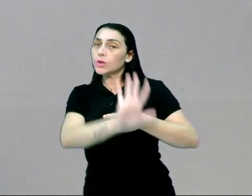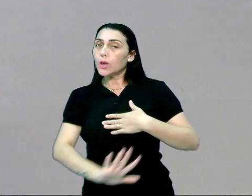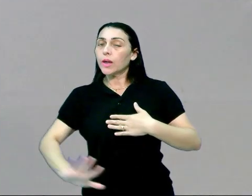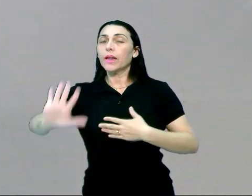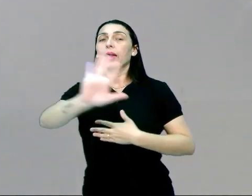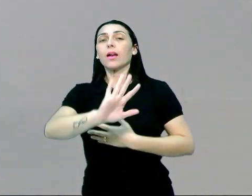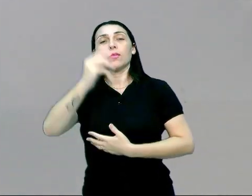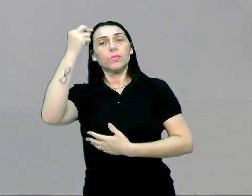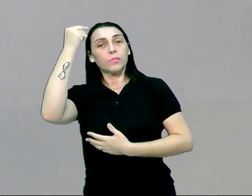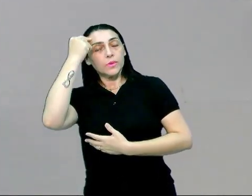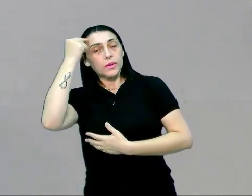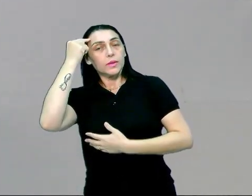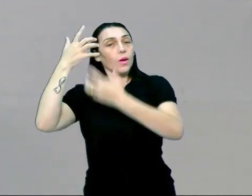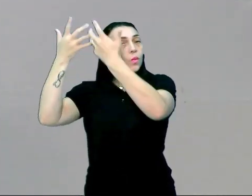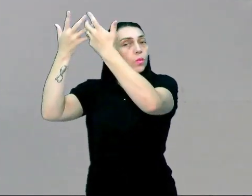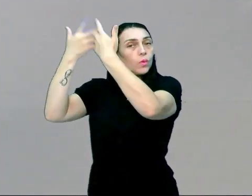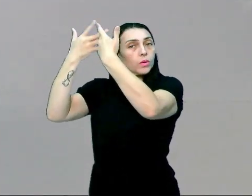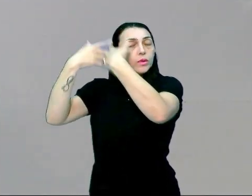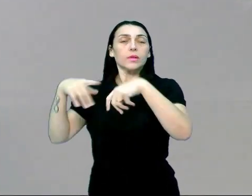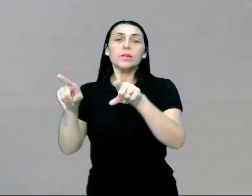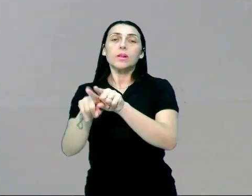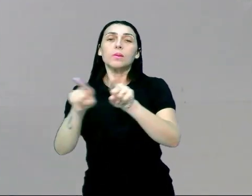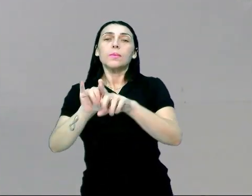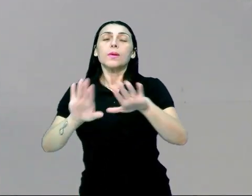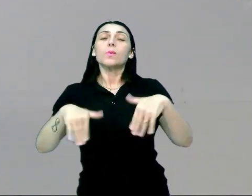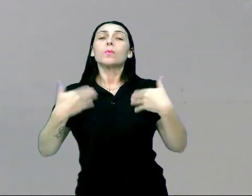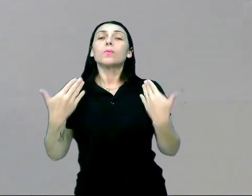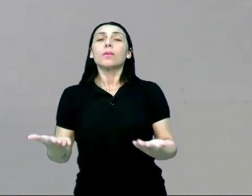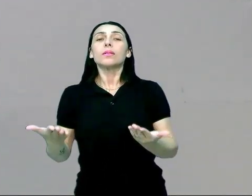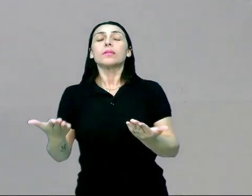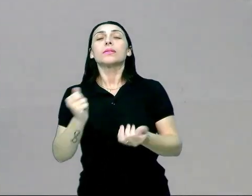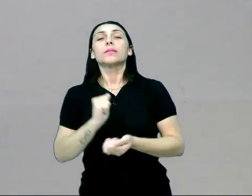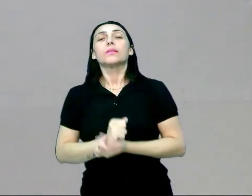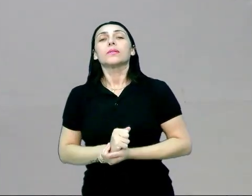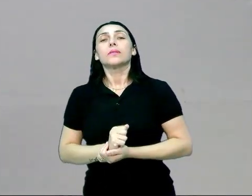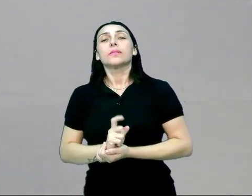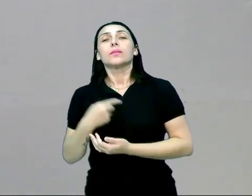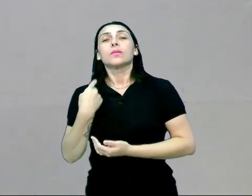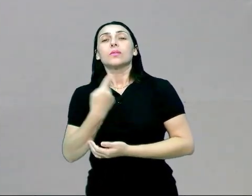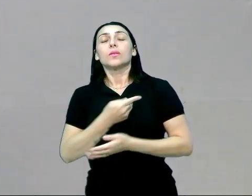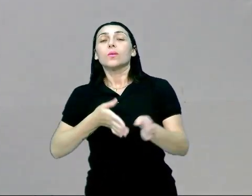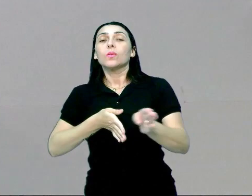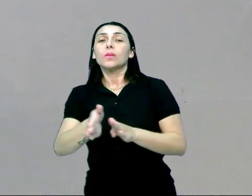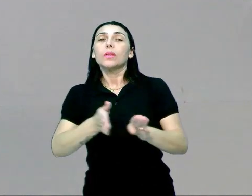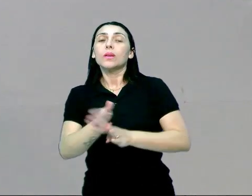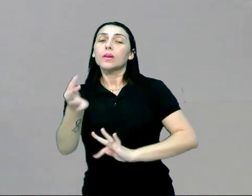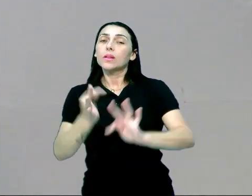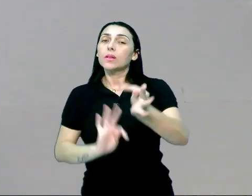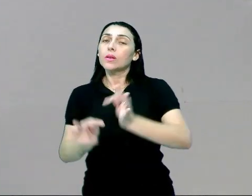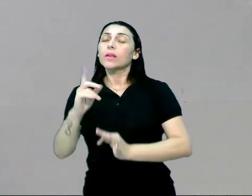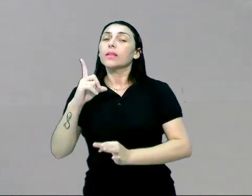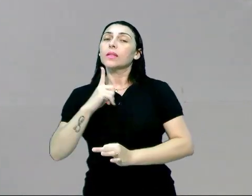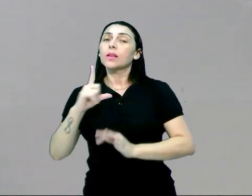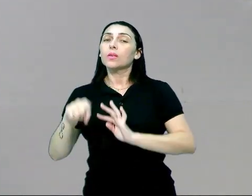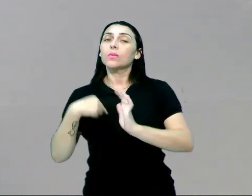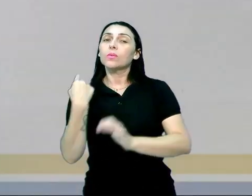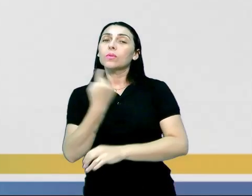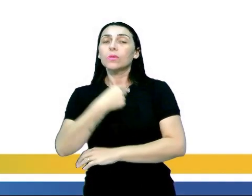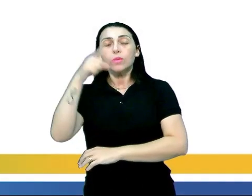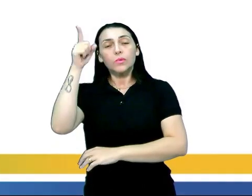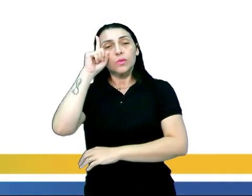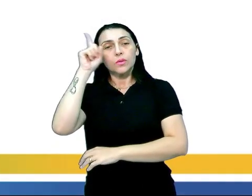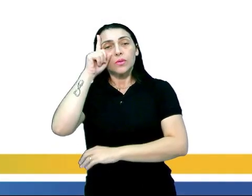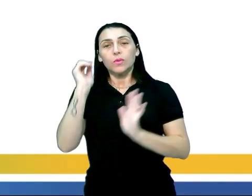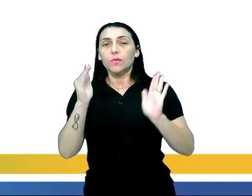físico, mental, cognitivo. Então, quais serão os efeitos, quais serão os direcionamentos que a tecnologia vai ter no nosso dia a dia, beleza?